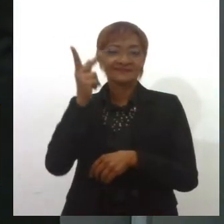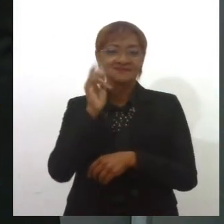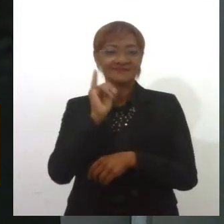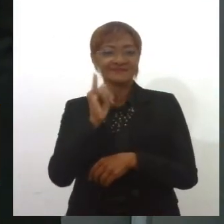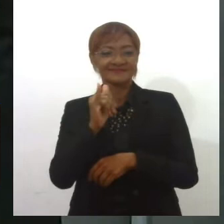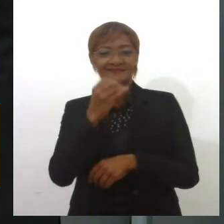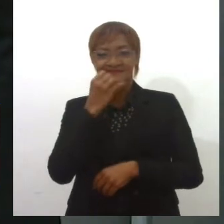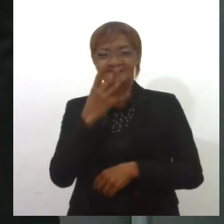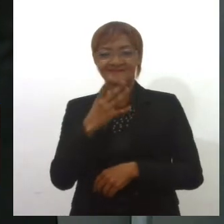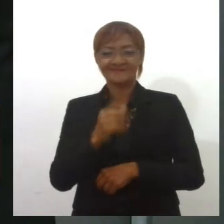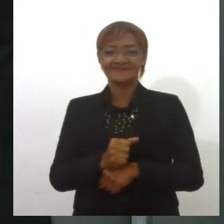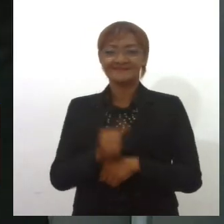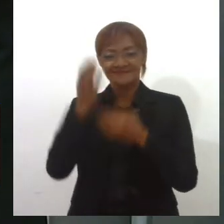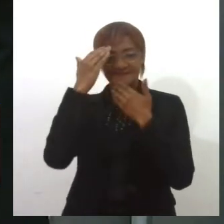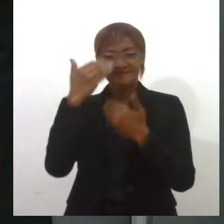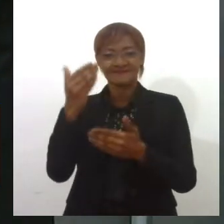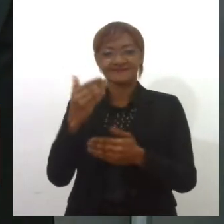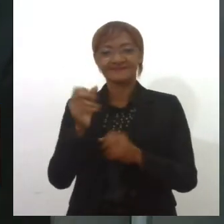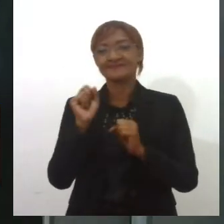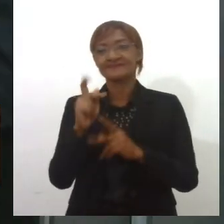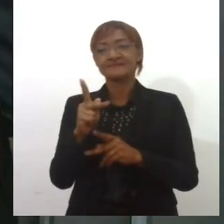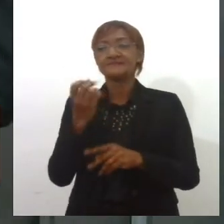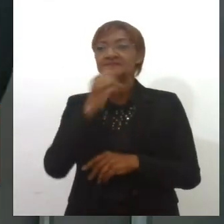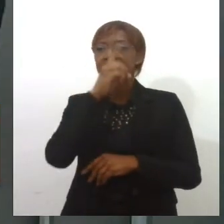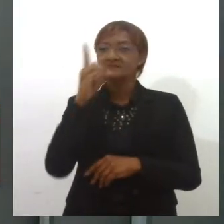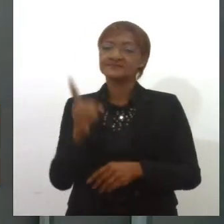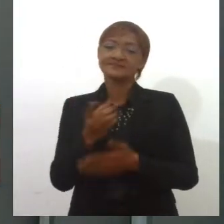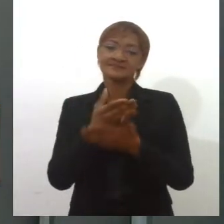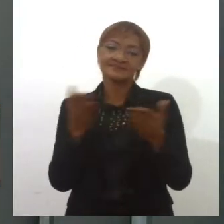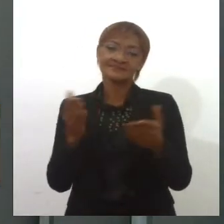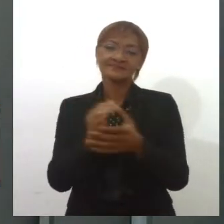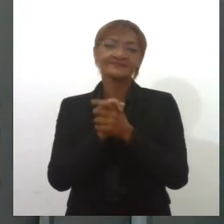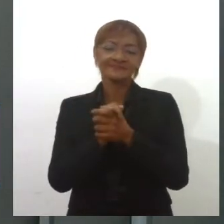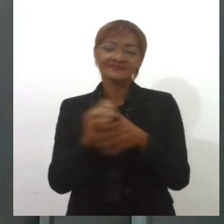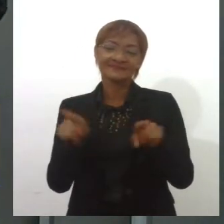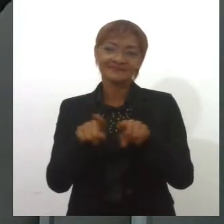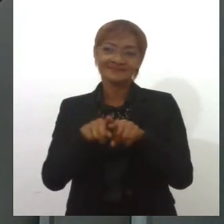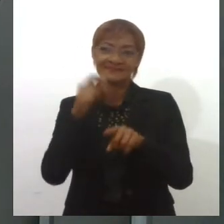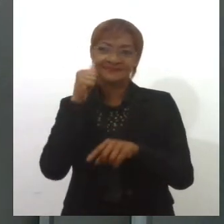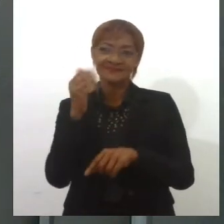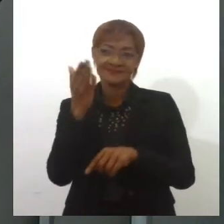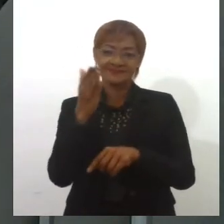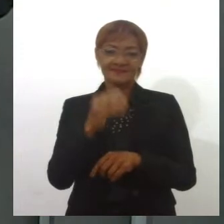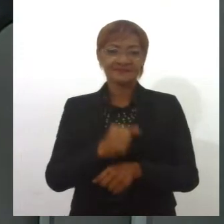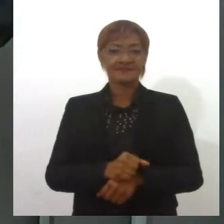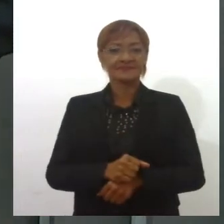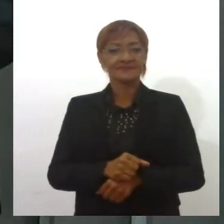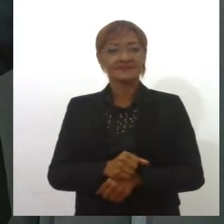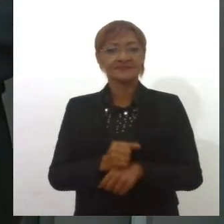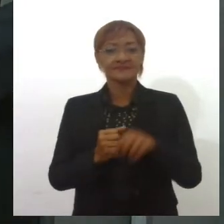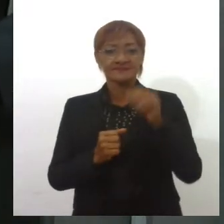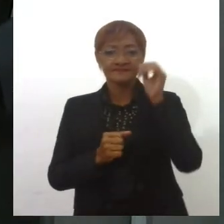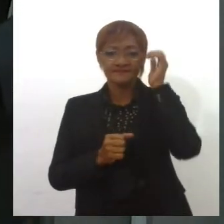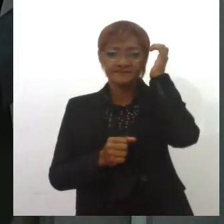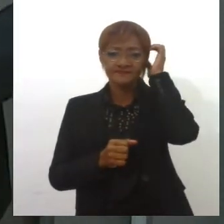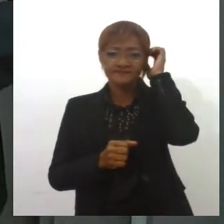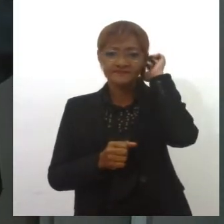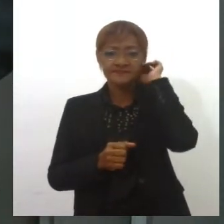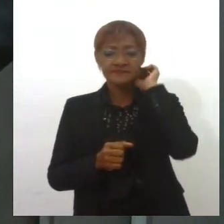nosso tempo. Muito obrigada. Ok, um excelente dia para você. Parabéns também você como mulher, tá? Olha, um projeto de